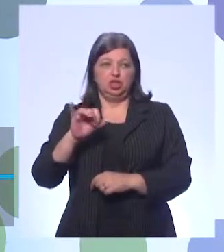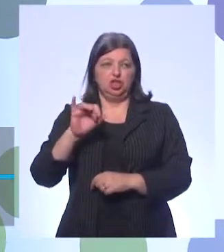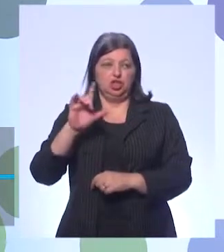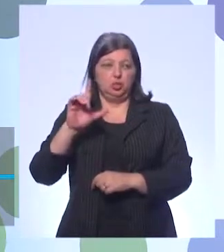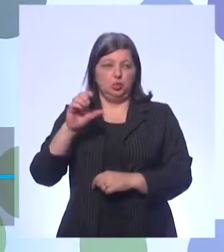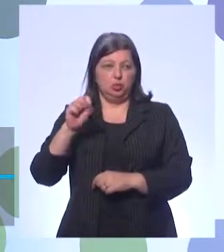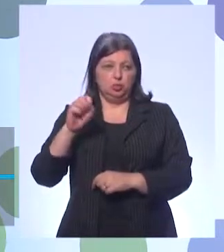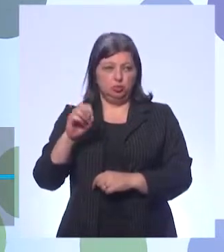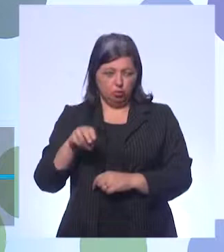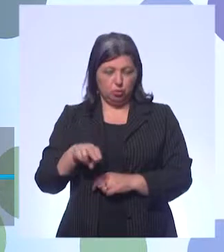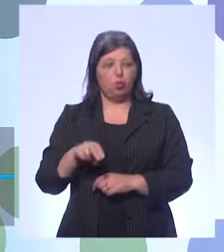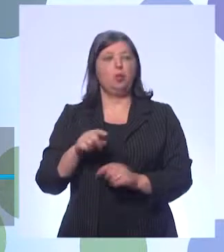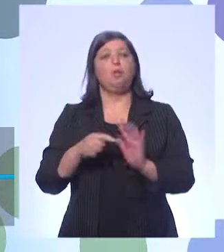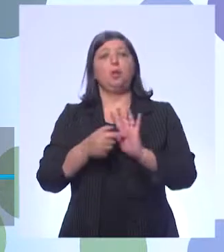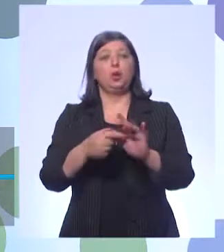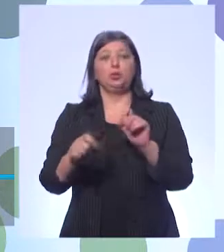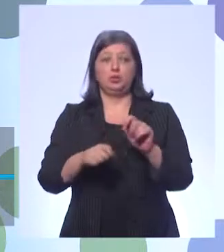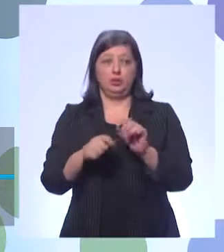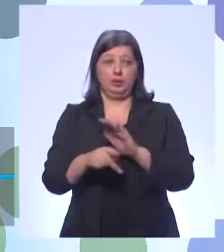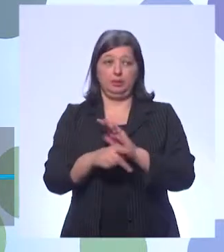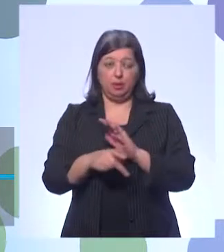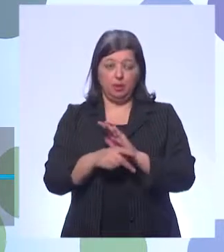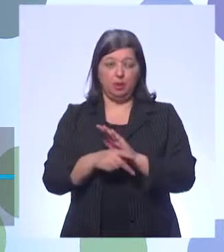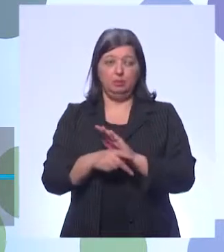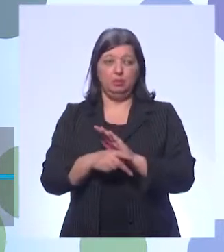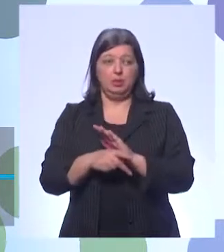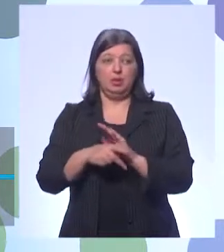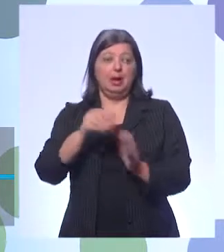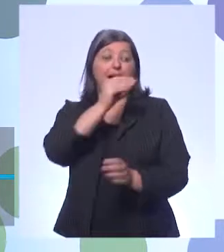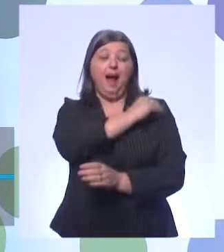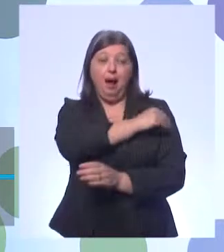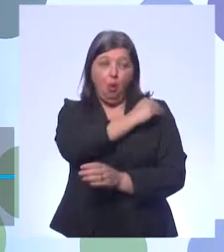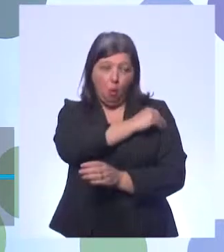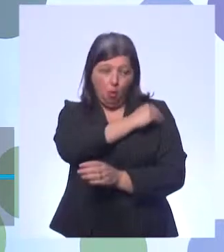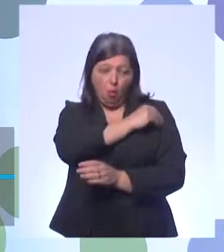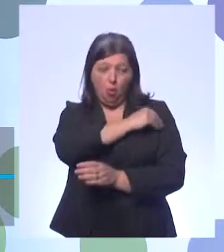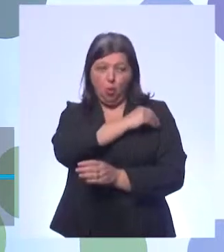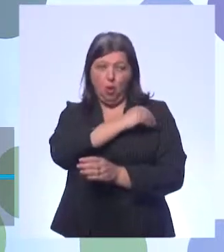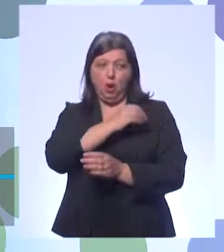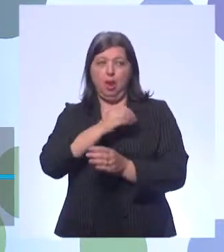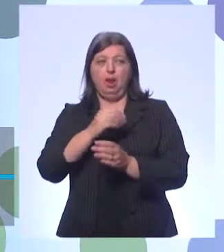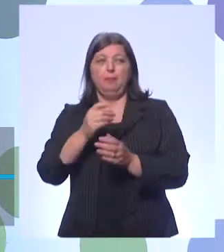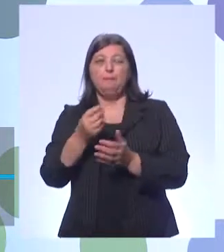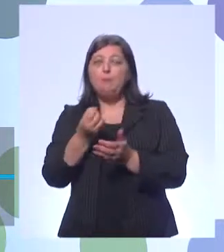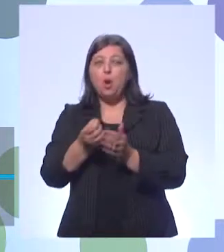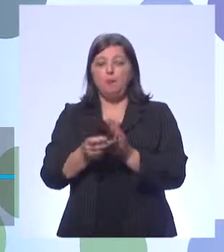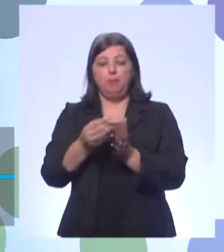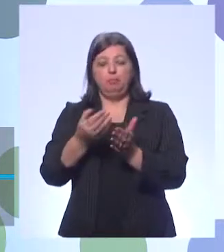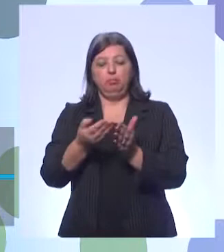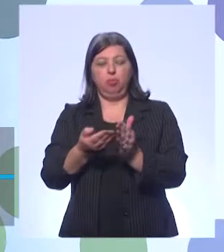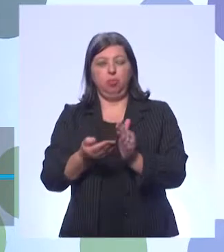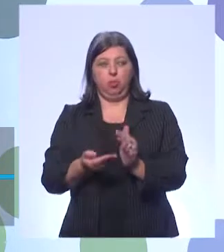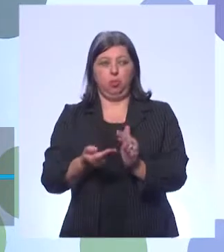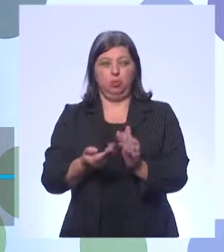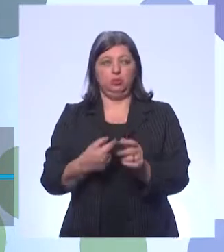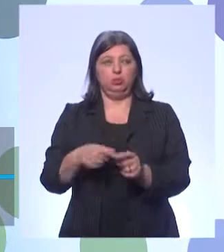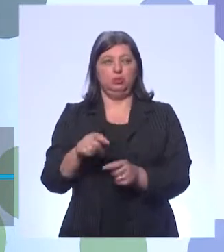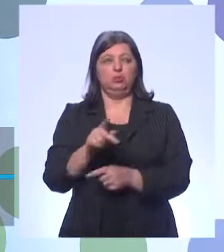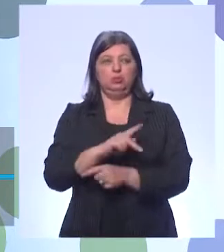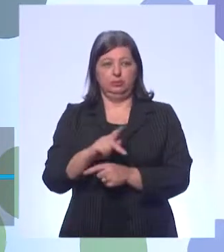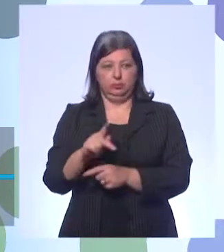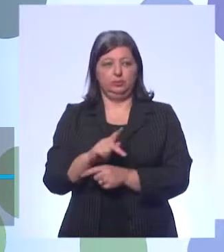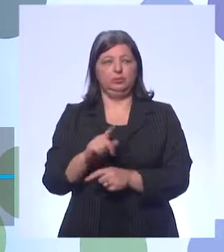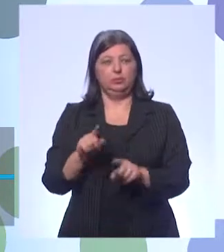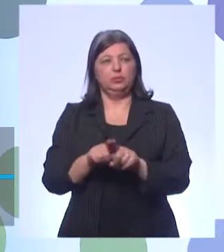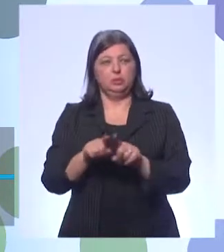álcool tem densidade menor que a do gelo. Aí o Pro Wellington, daqui também comentando aqui